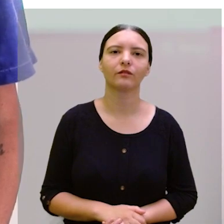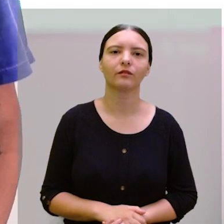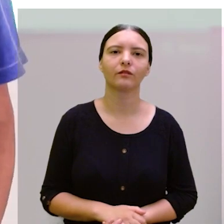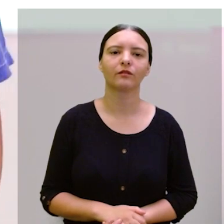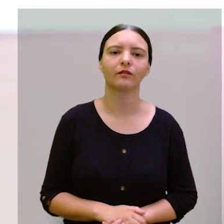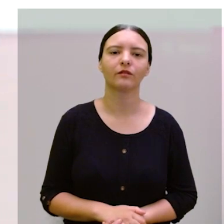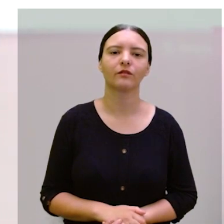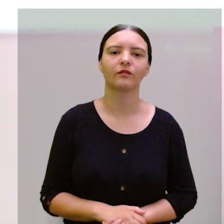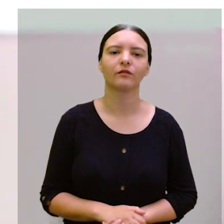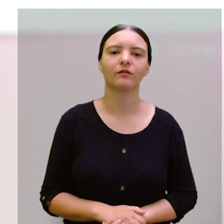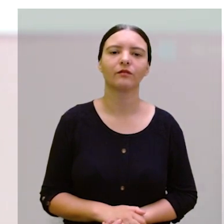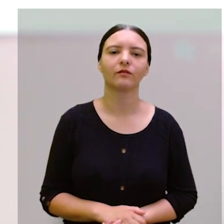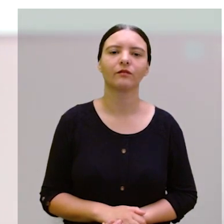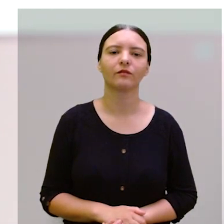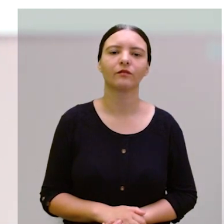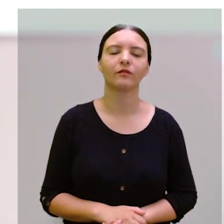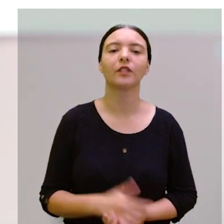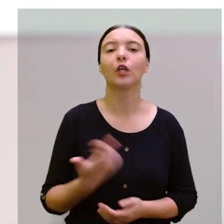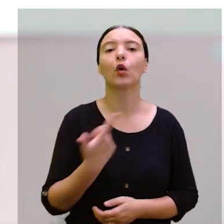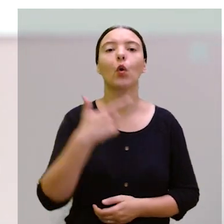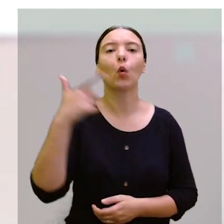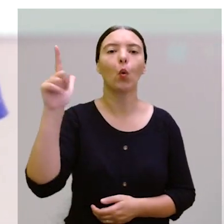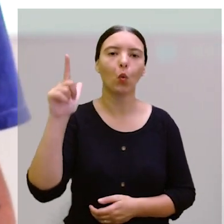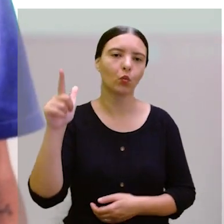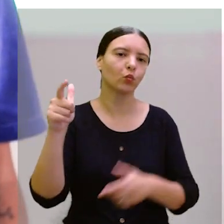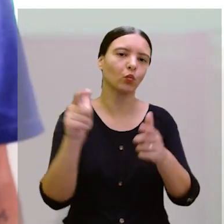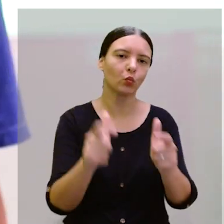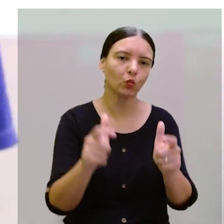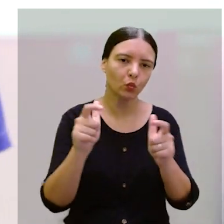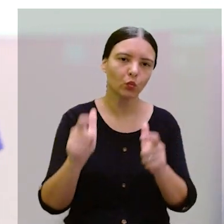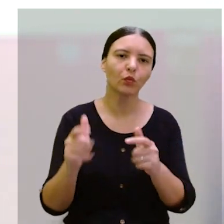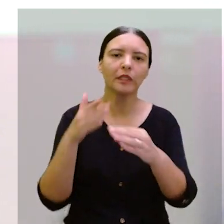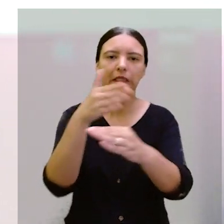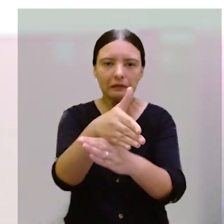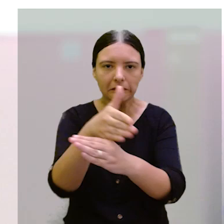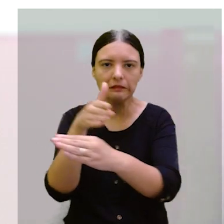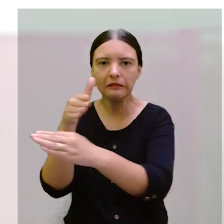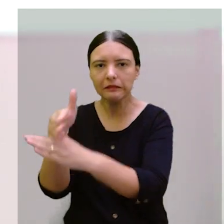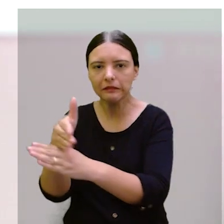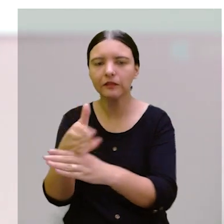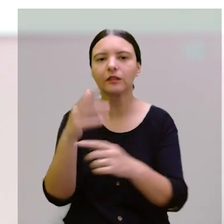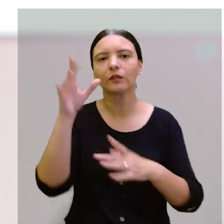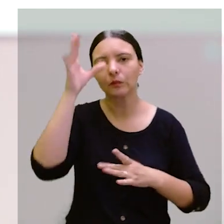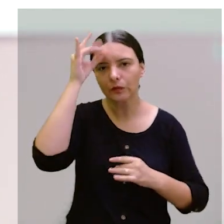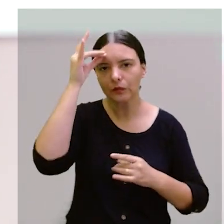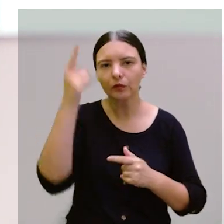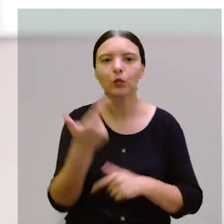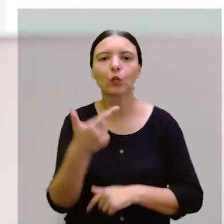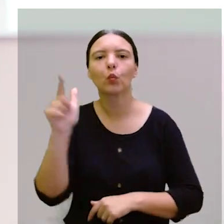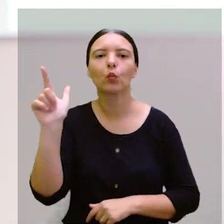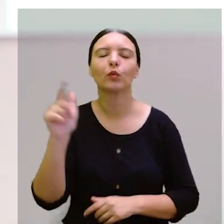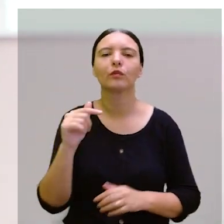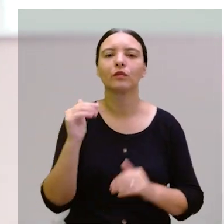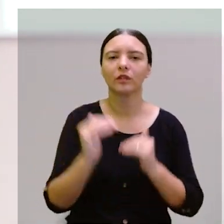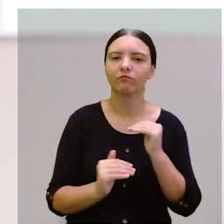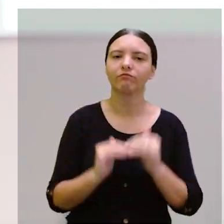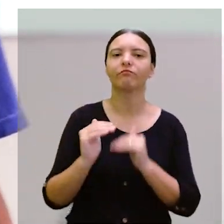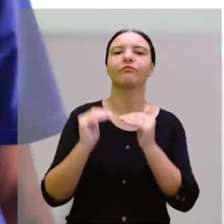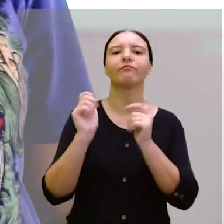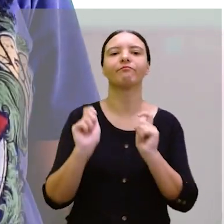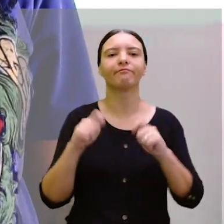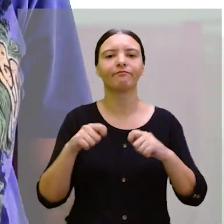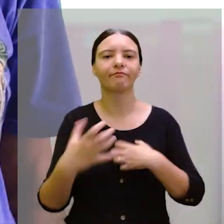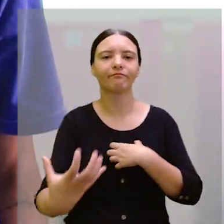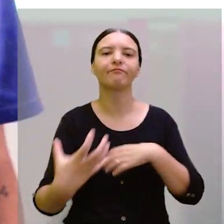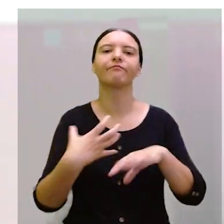Você se projeta em outros mundos. E ao se projetar em outros mundos, em outros personagens, em outras vidas, você desenvolve a capacidade